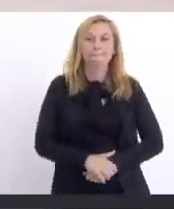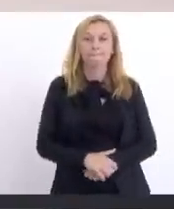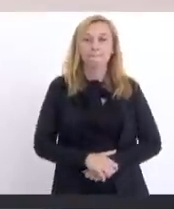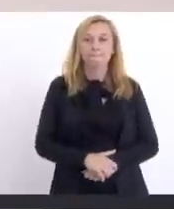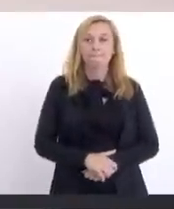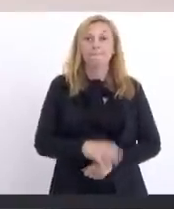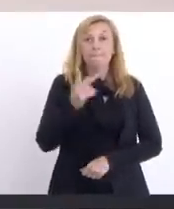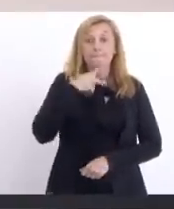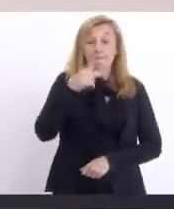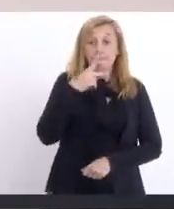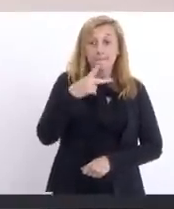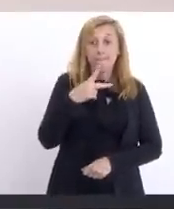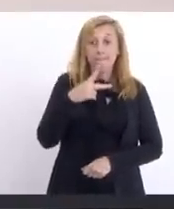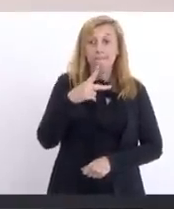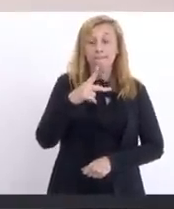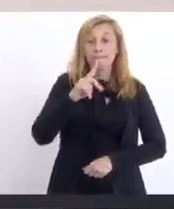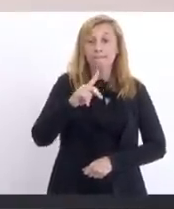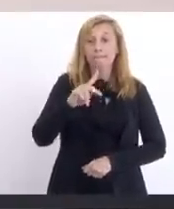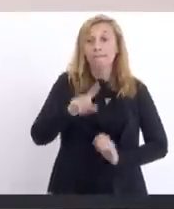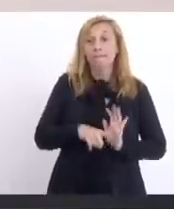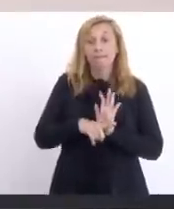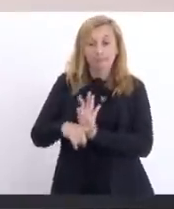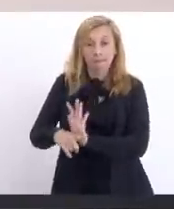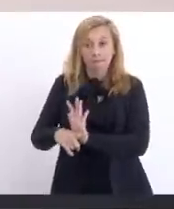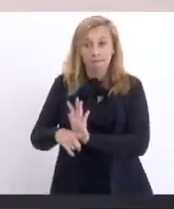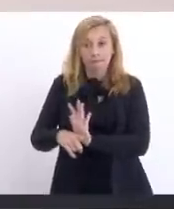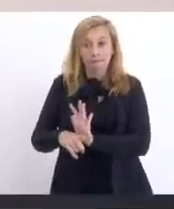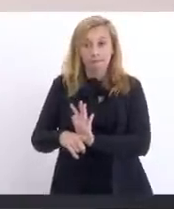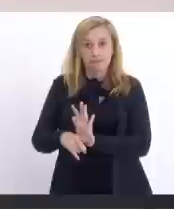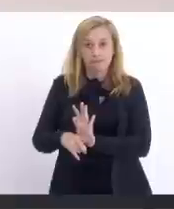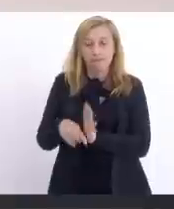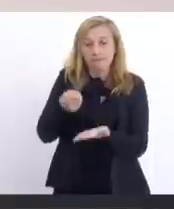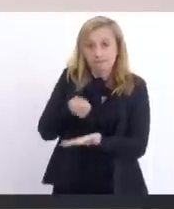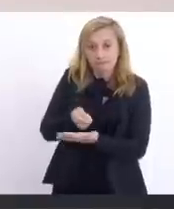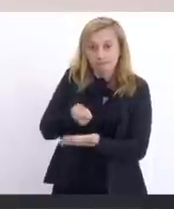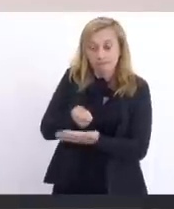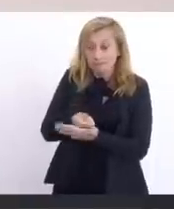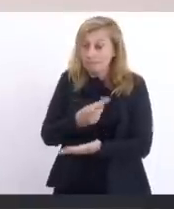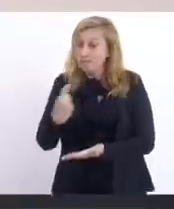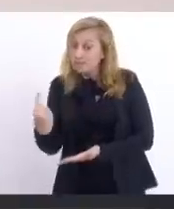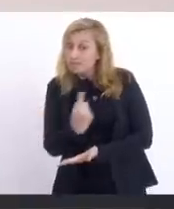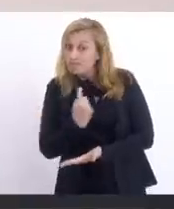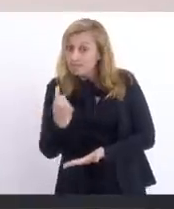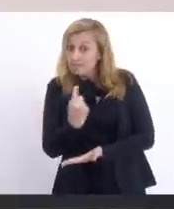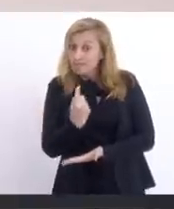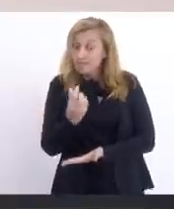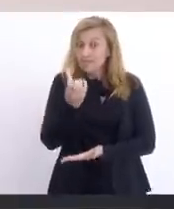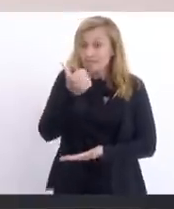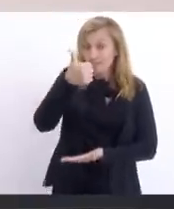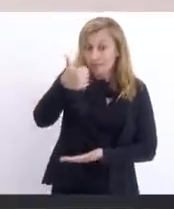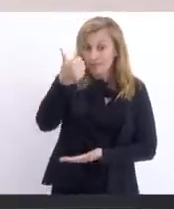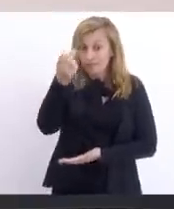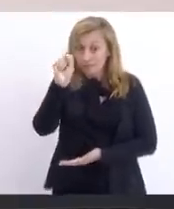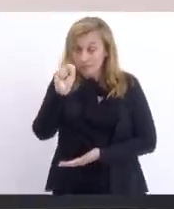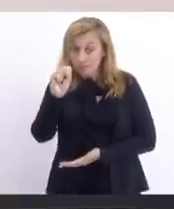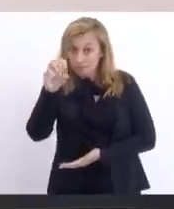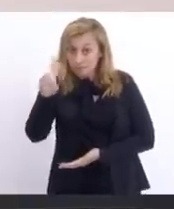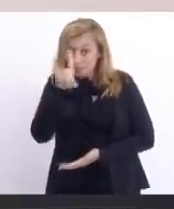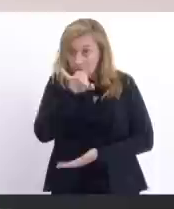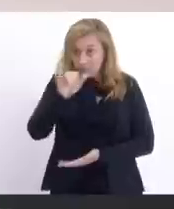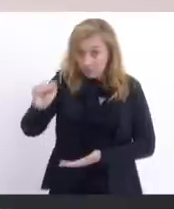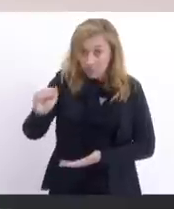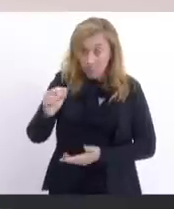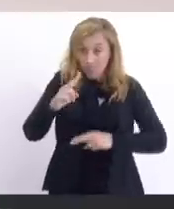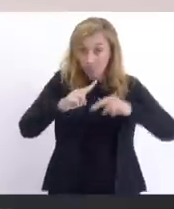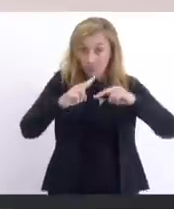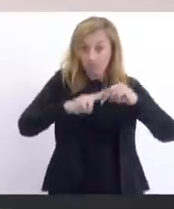que trata daqueles benefícios, daquelas exigências que nós estendemos por 180 dias, em junho do